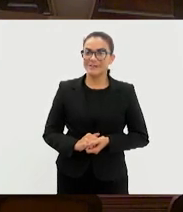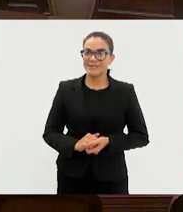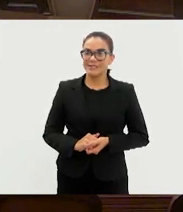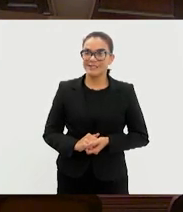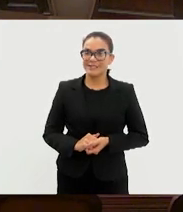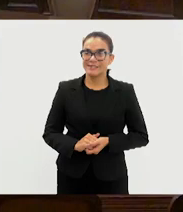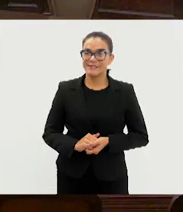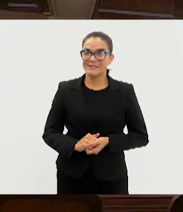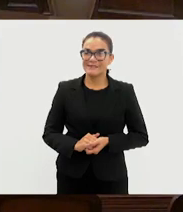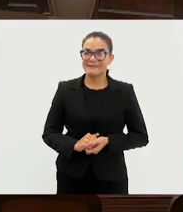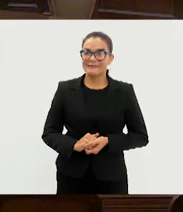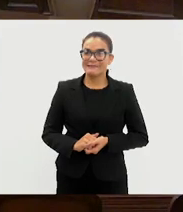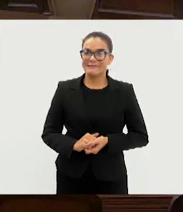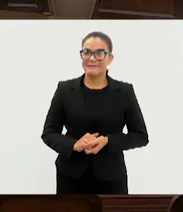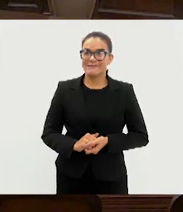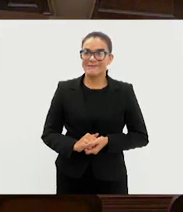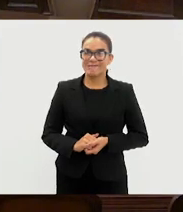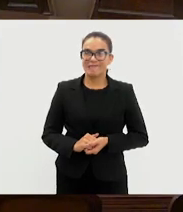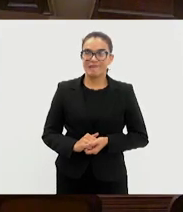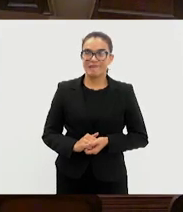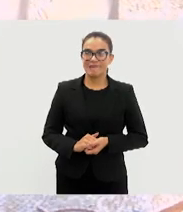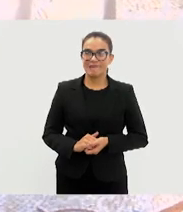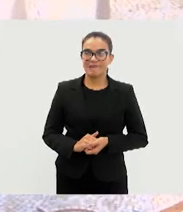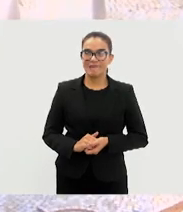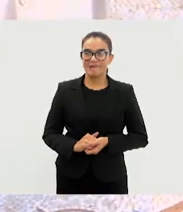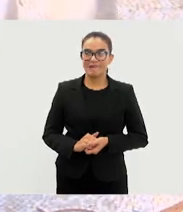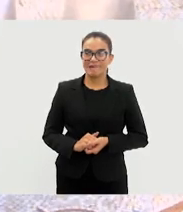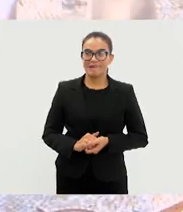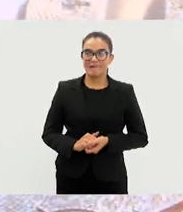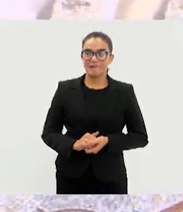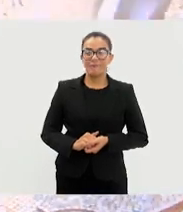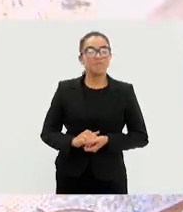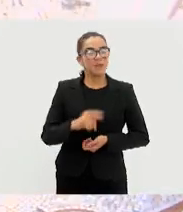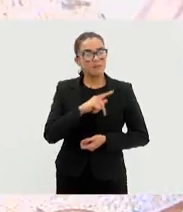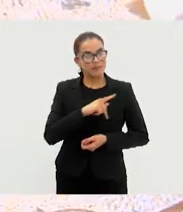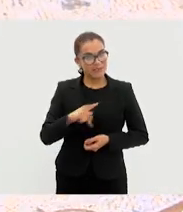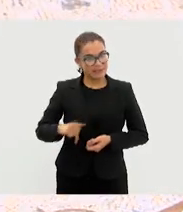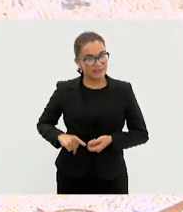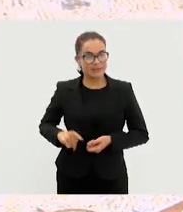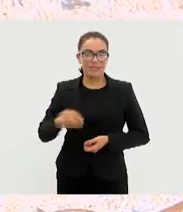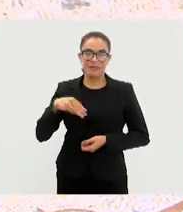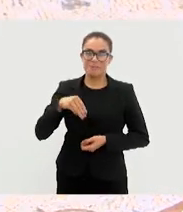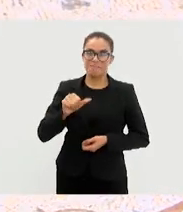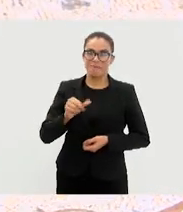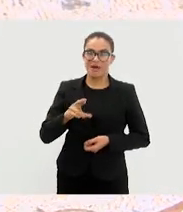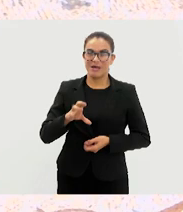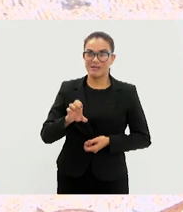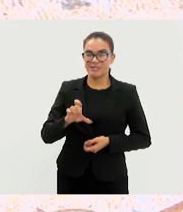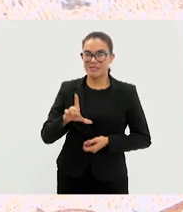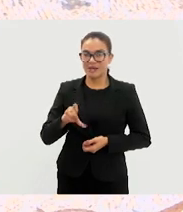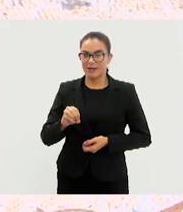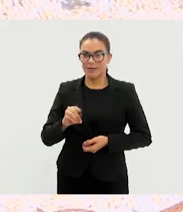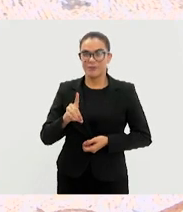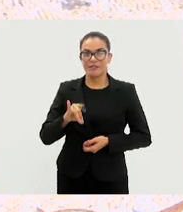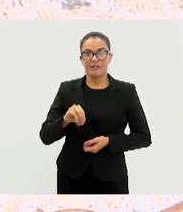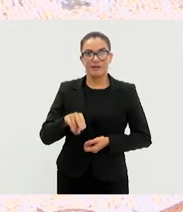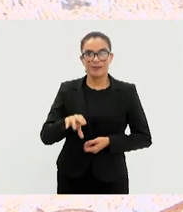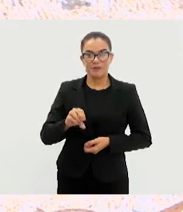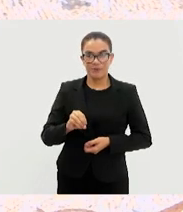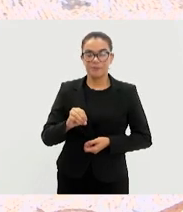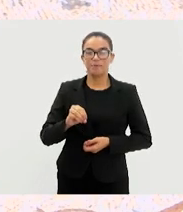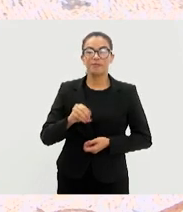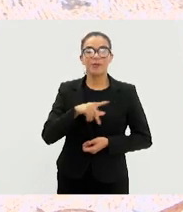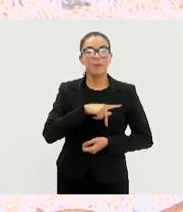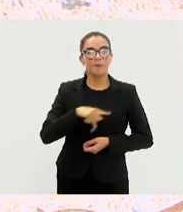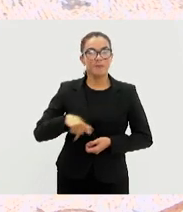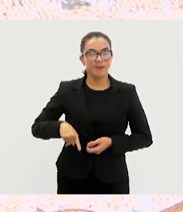Eu não tinha nem visto ele. Senhor presidente, deputado Marcelo Dino. Boa tarde. Senhor presidente